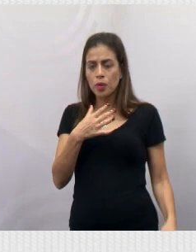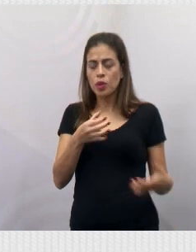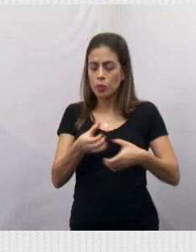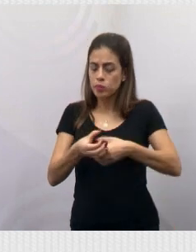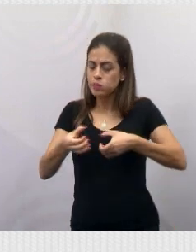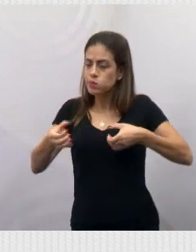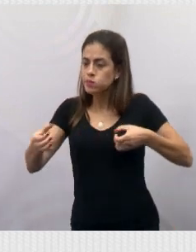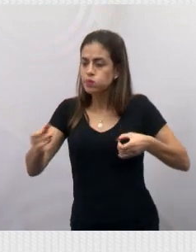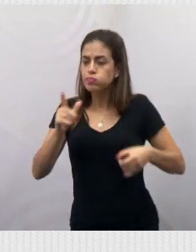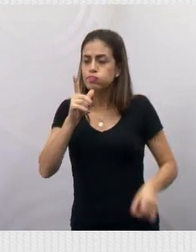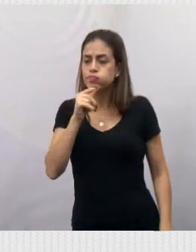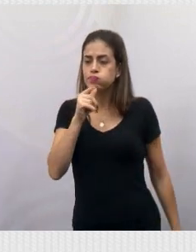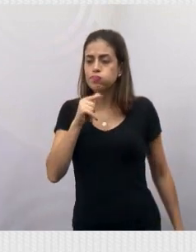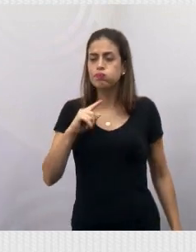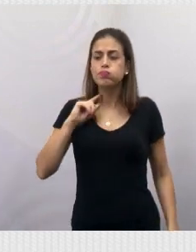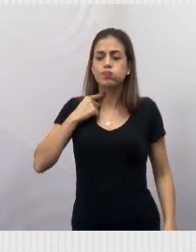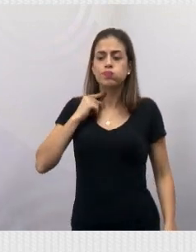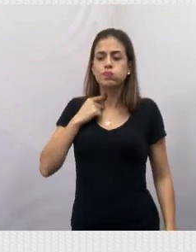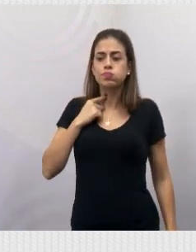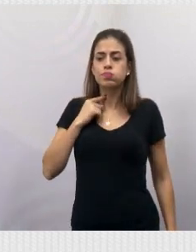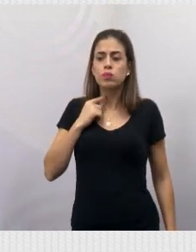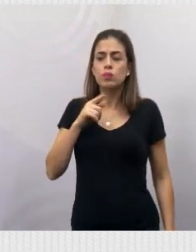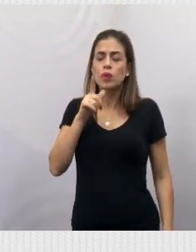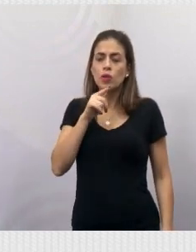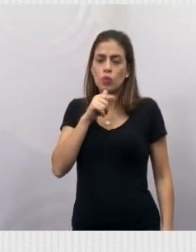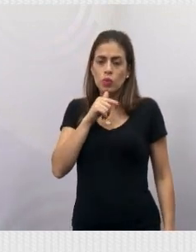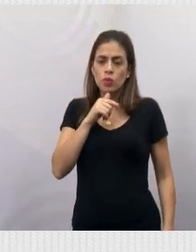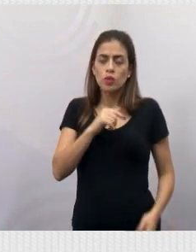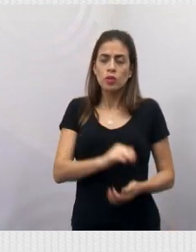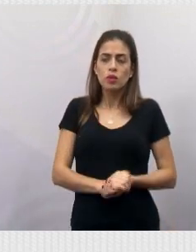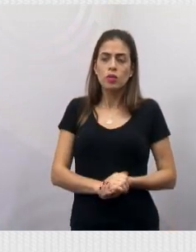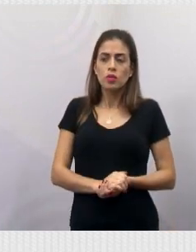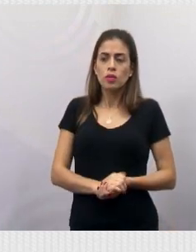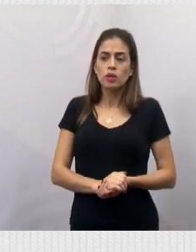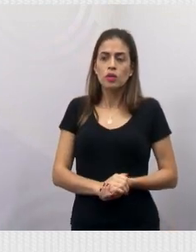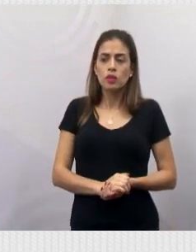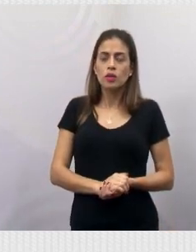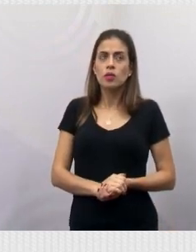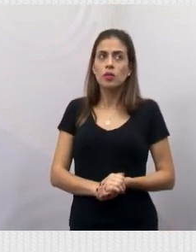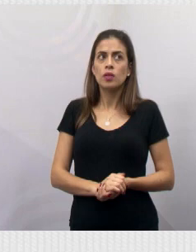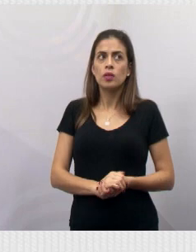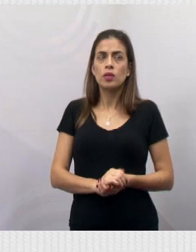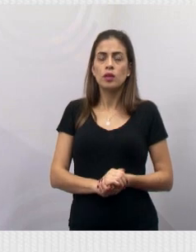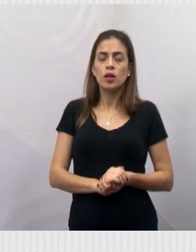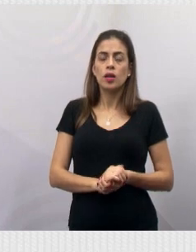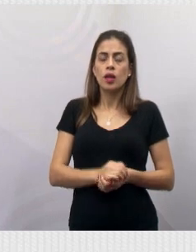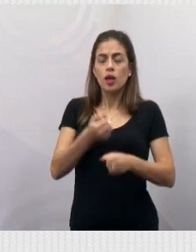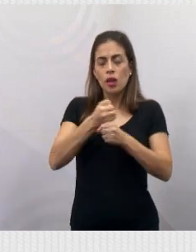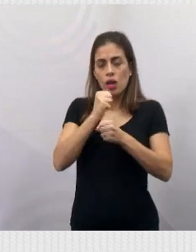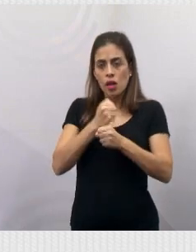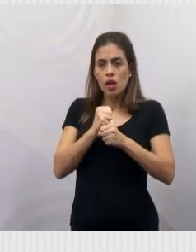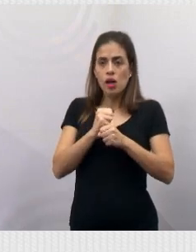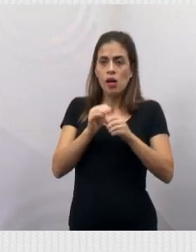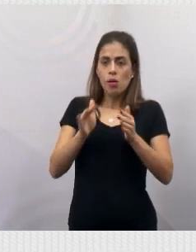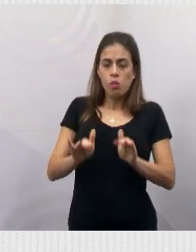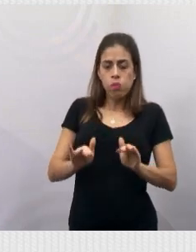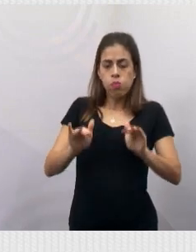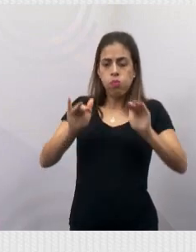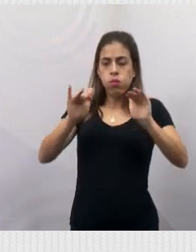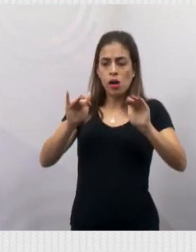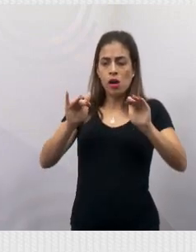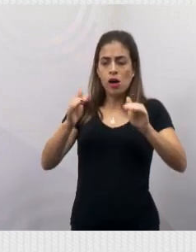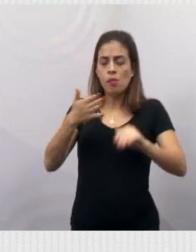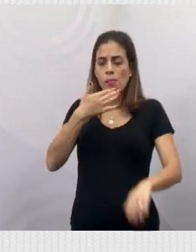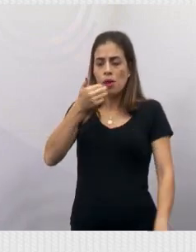água e esgoto da cidade, além de obras de estações elevatórias que estão em andamento para melhorar